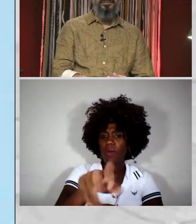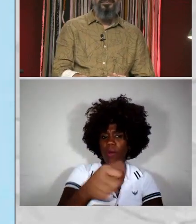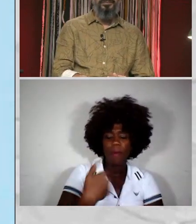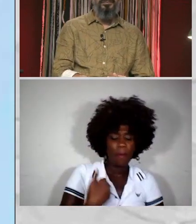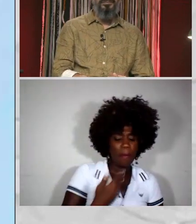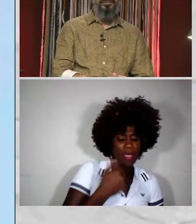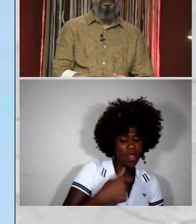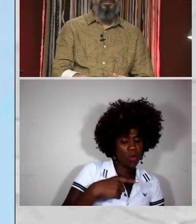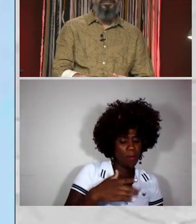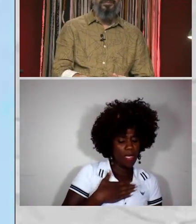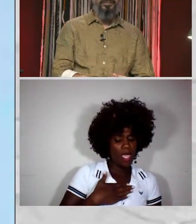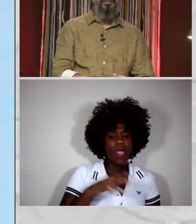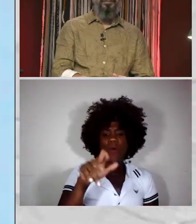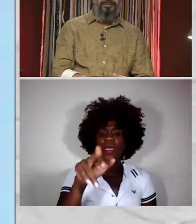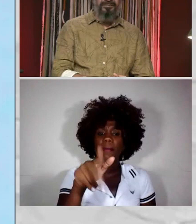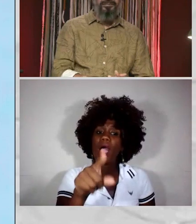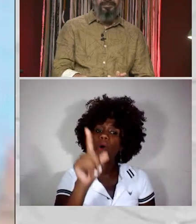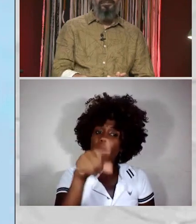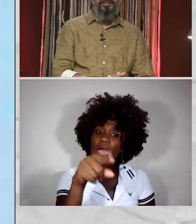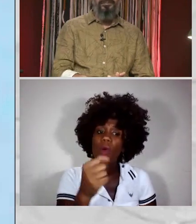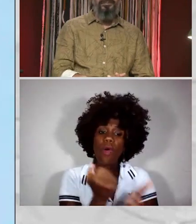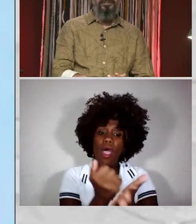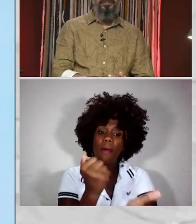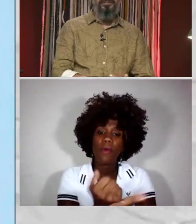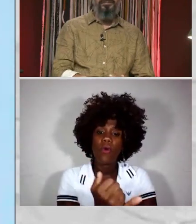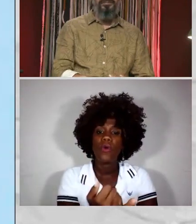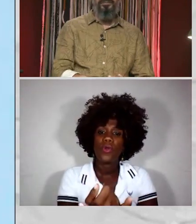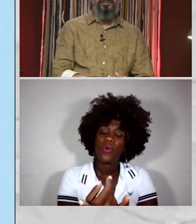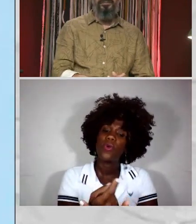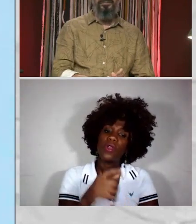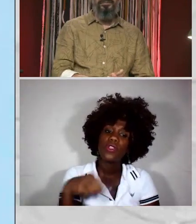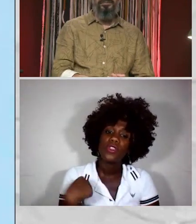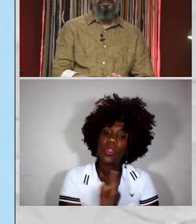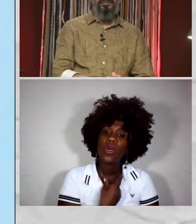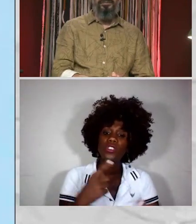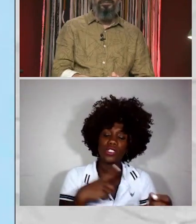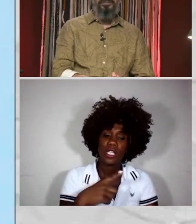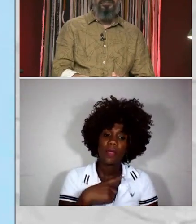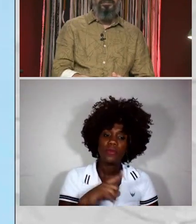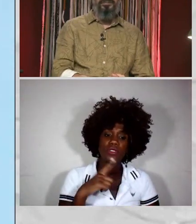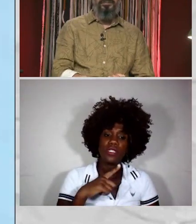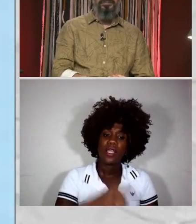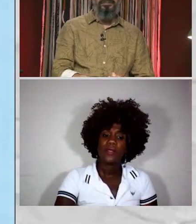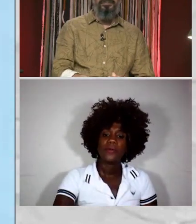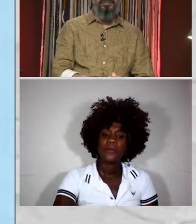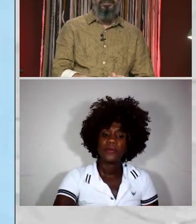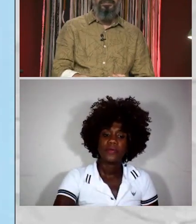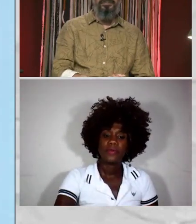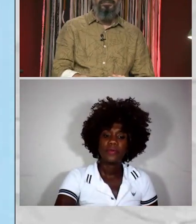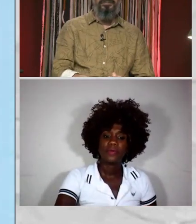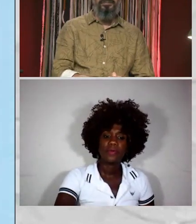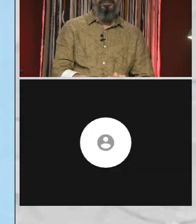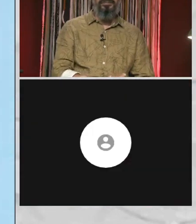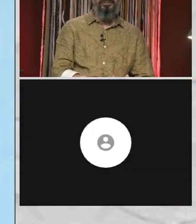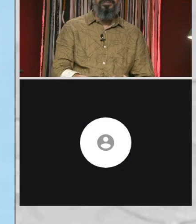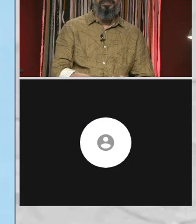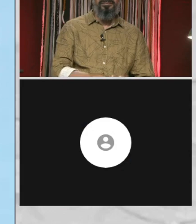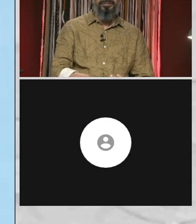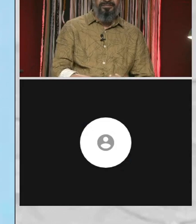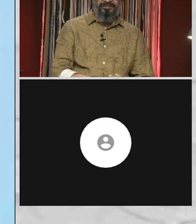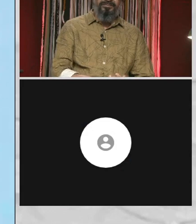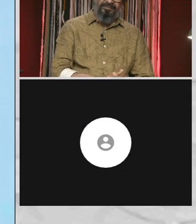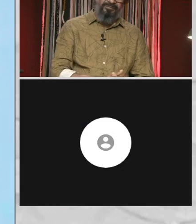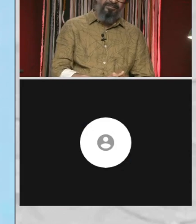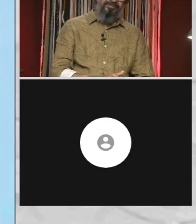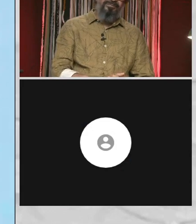irmão. Isso aqui é um auxílio emergencial. Todos nós temos que receber. Todos. sem exceção, porque somos artistas e vivemos da nossa